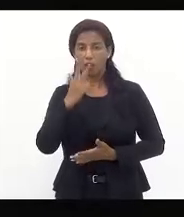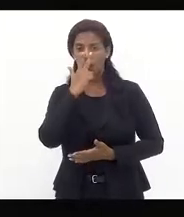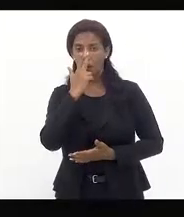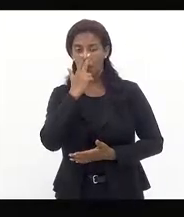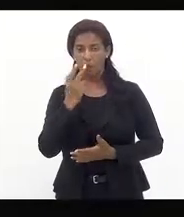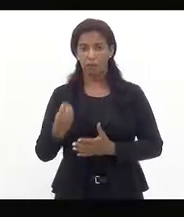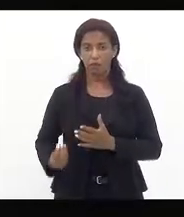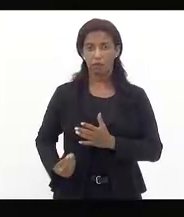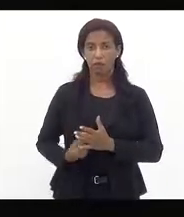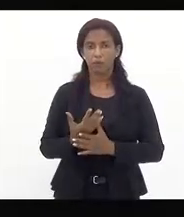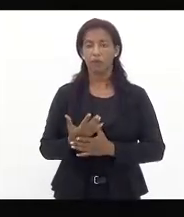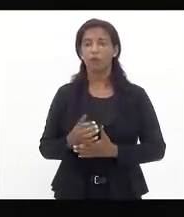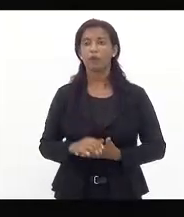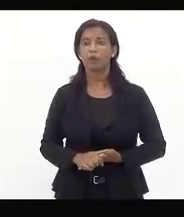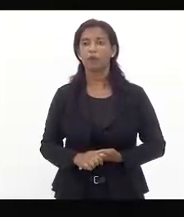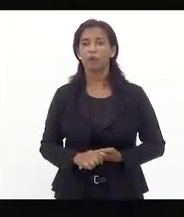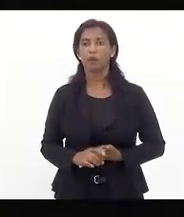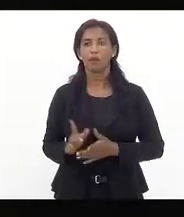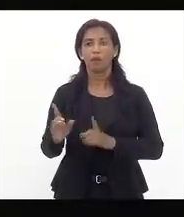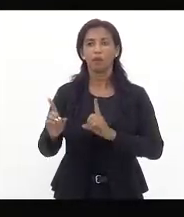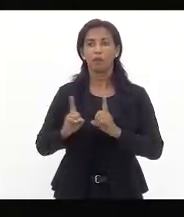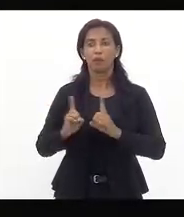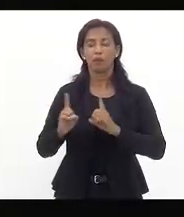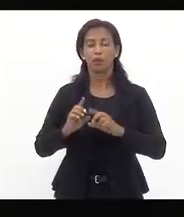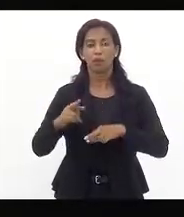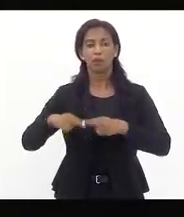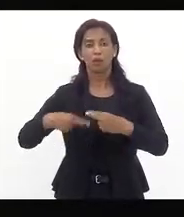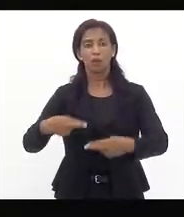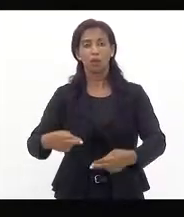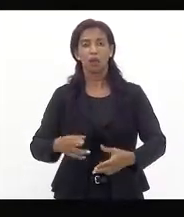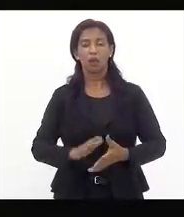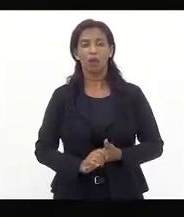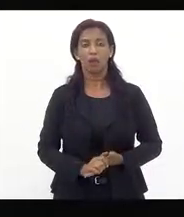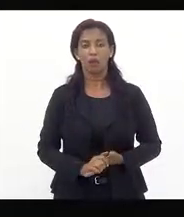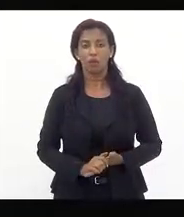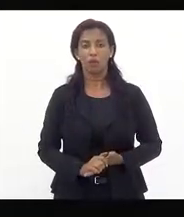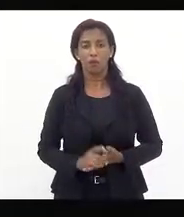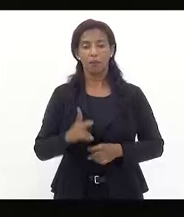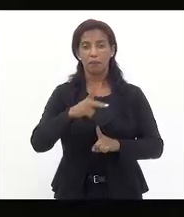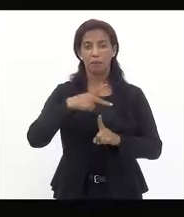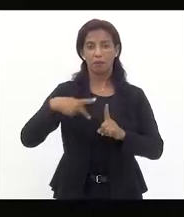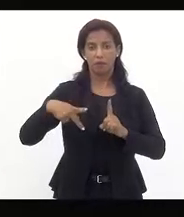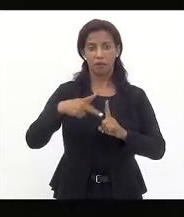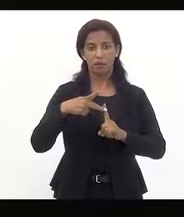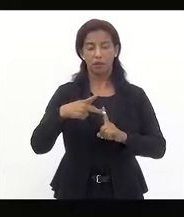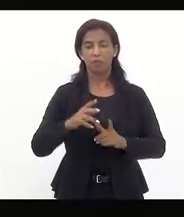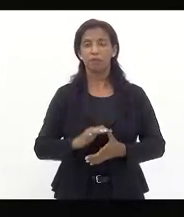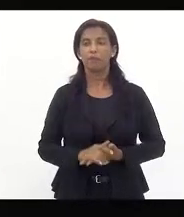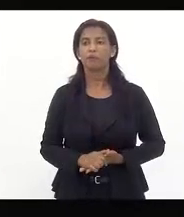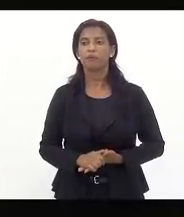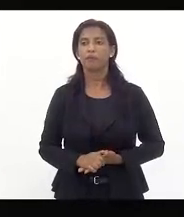aparece a discussão da reforma previdenciária,